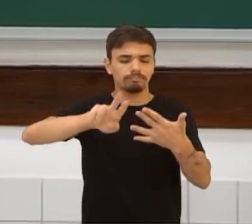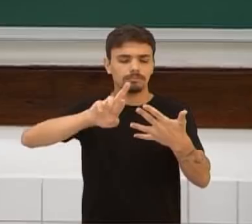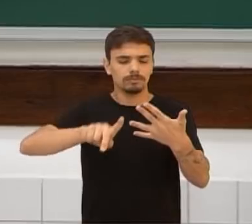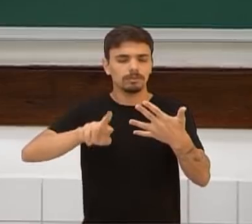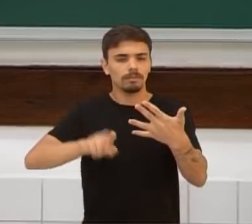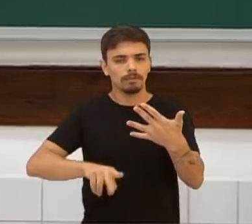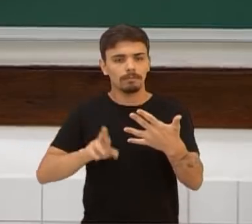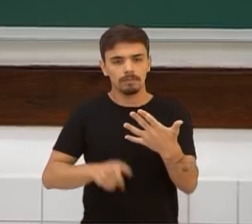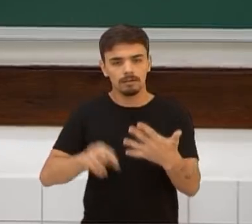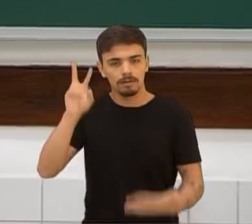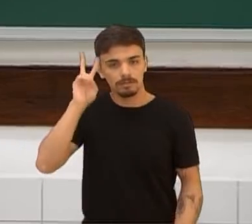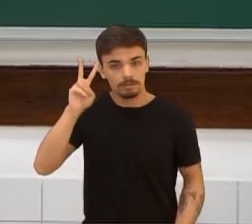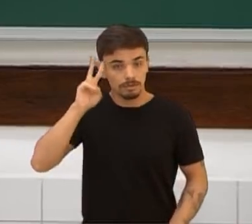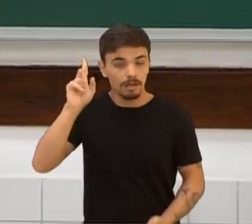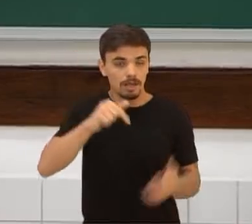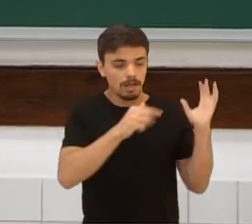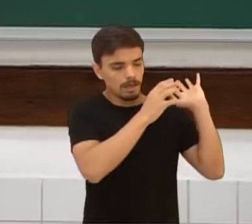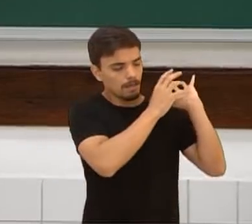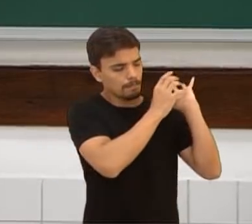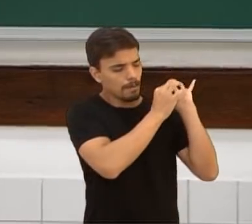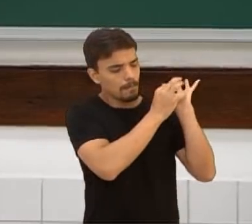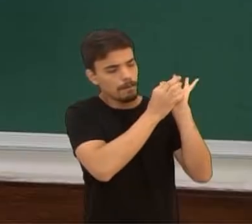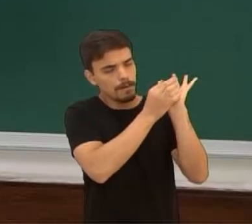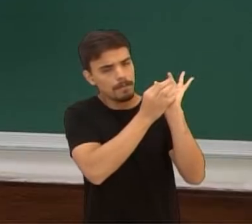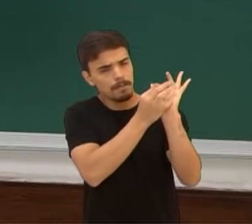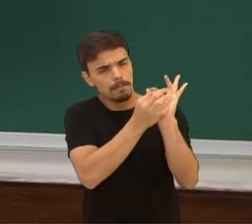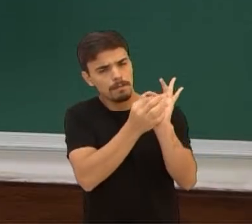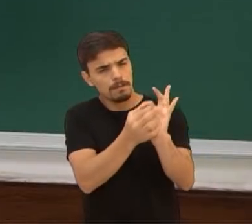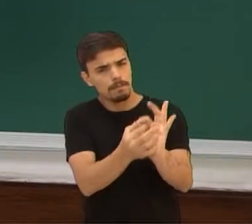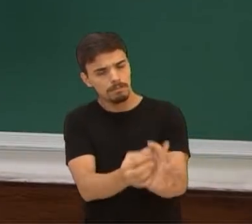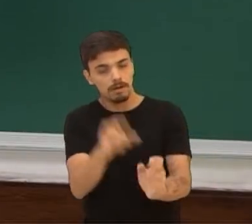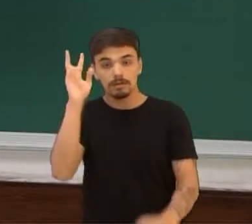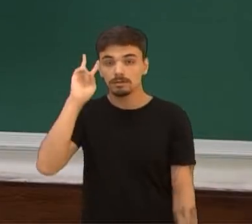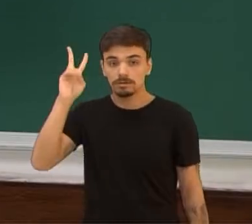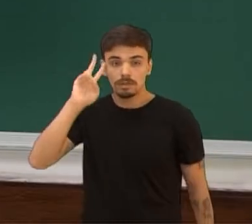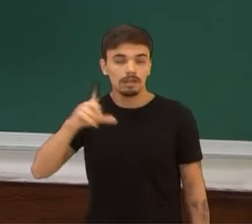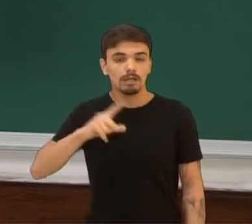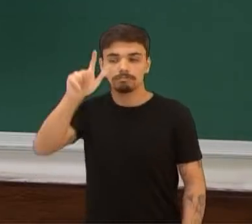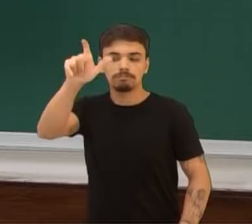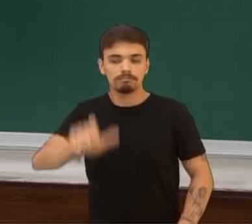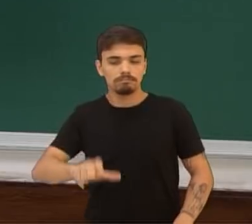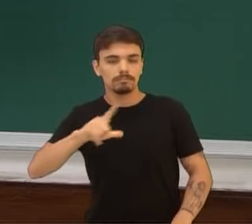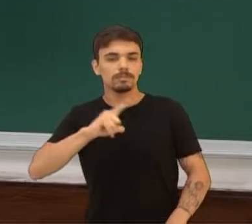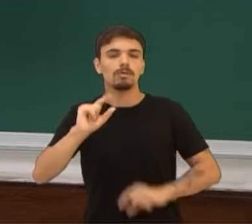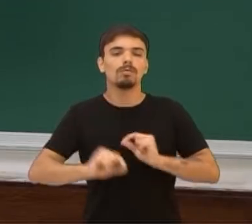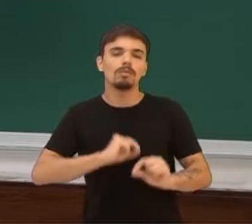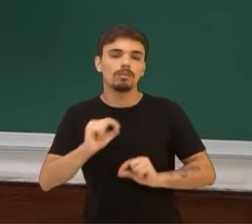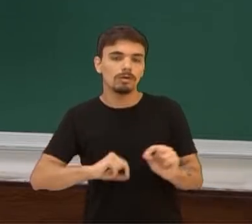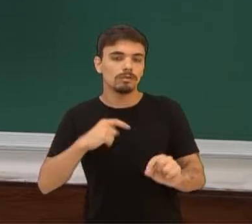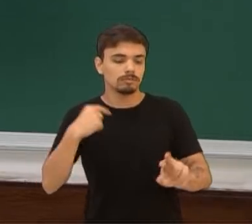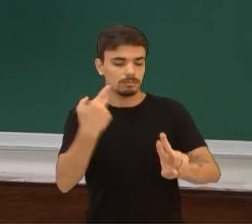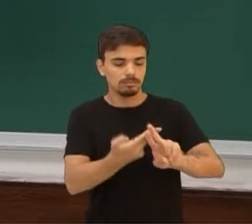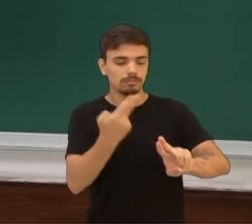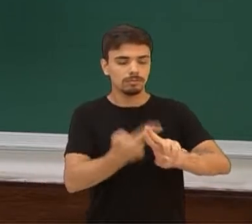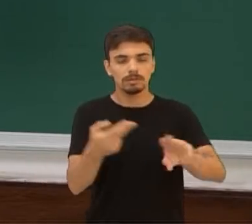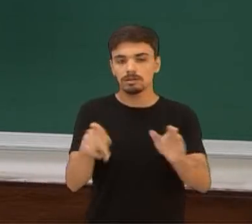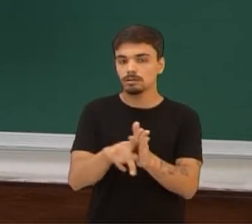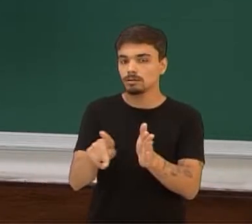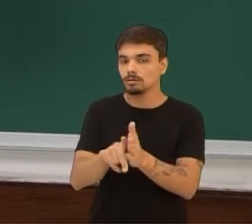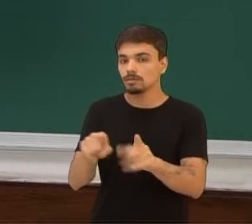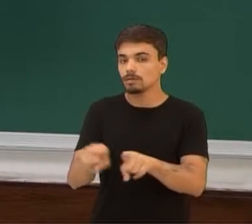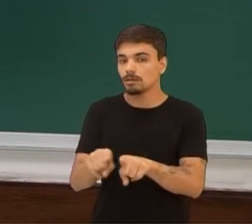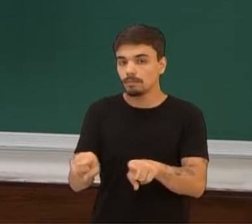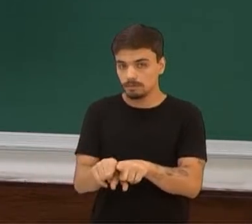histórias, através de correntes historiográficas, os historiadores eles vão acabar, então, utilizando, né,